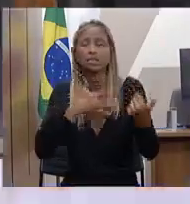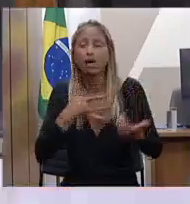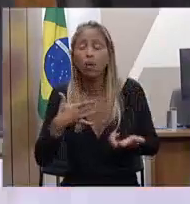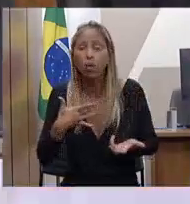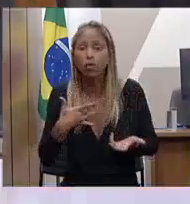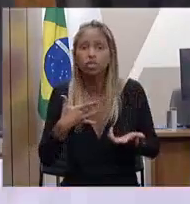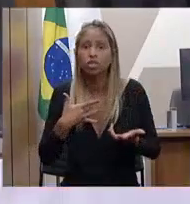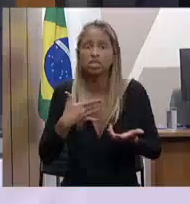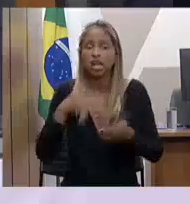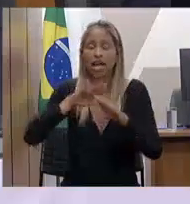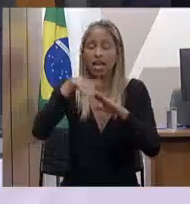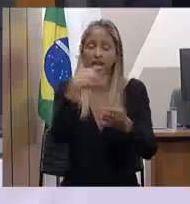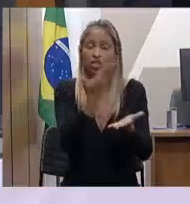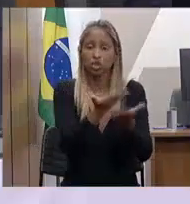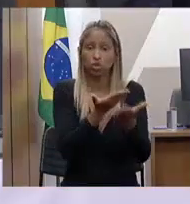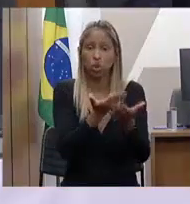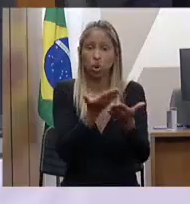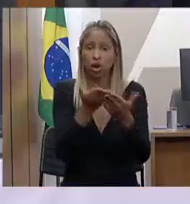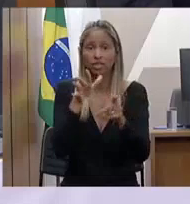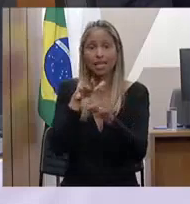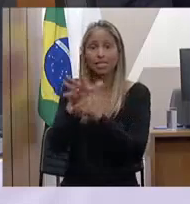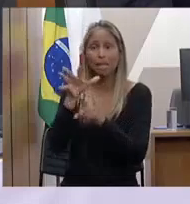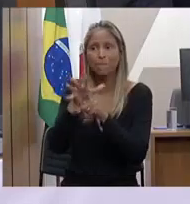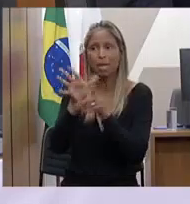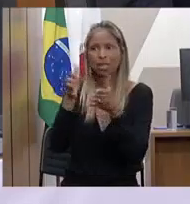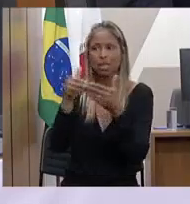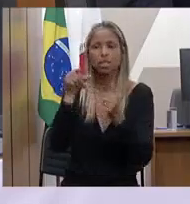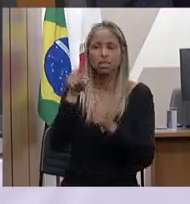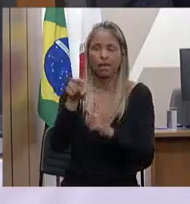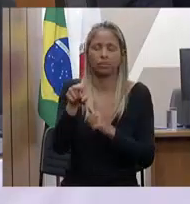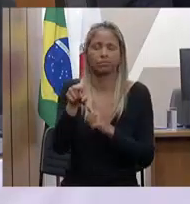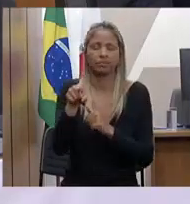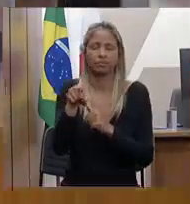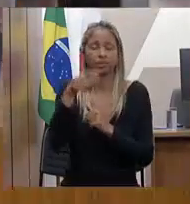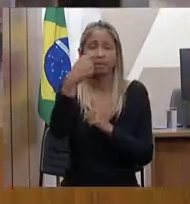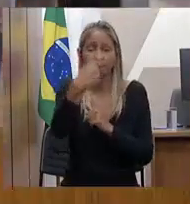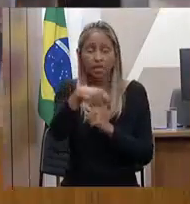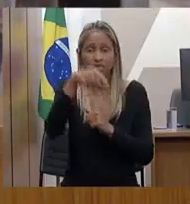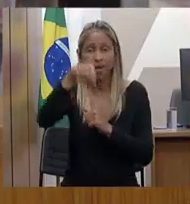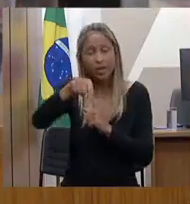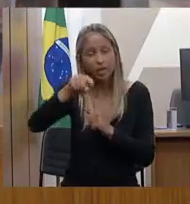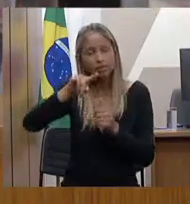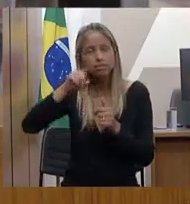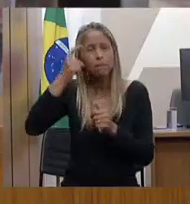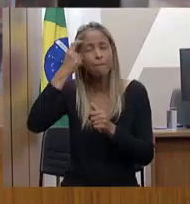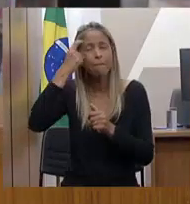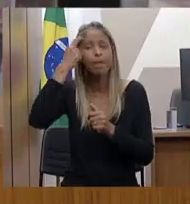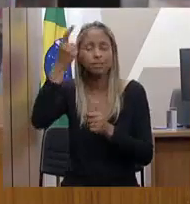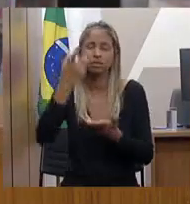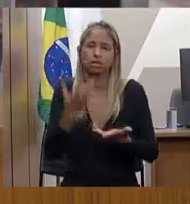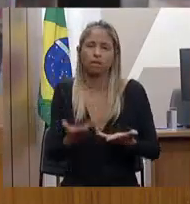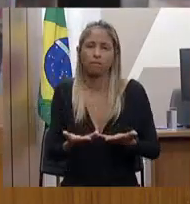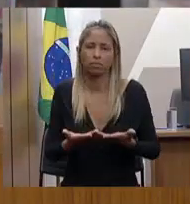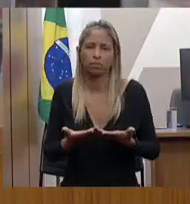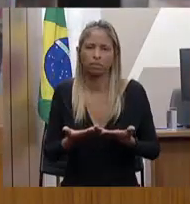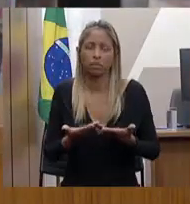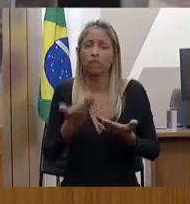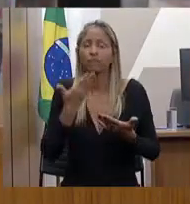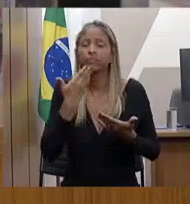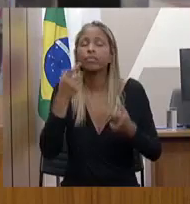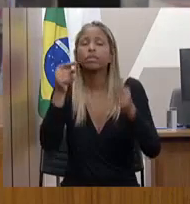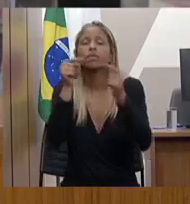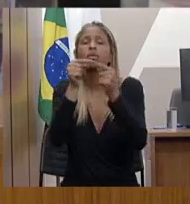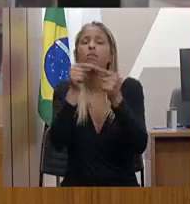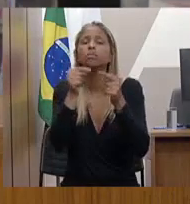nas escolas nas demandas que ela tem então a gente precisa aqui repensar esse essa questão do modelo de